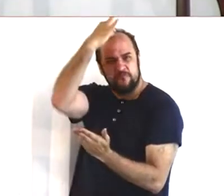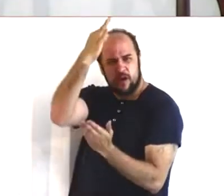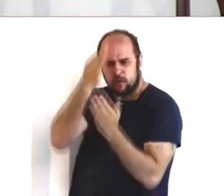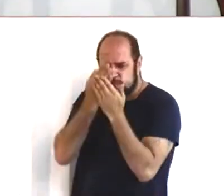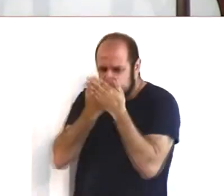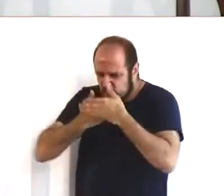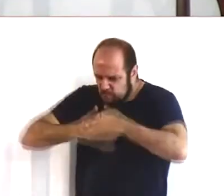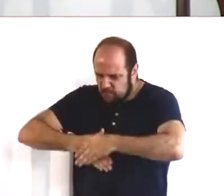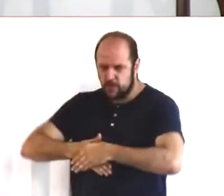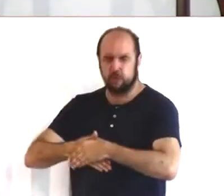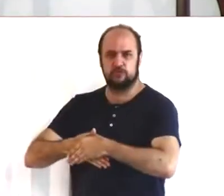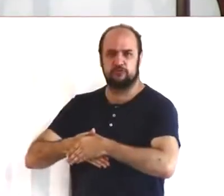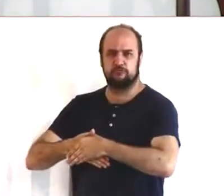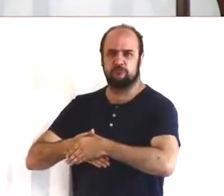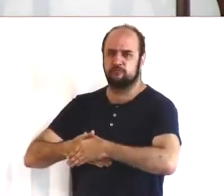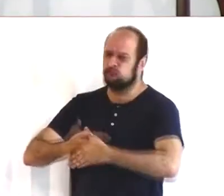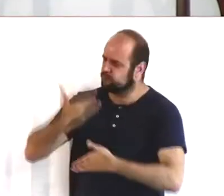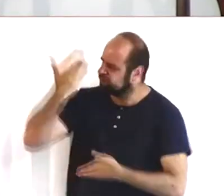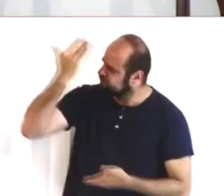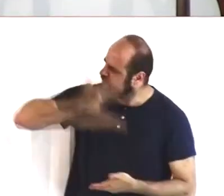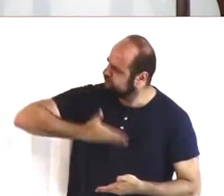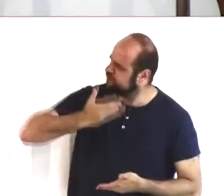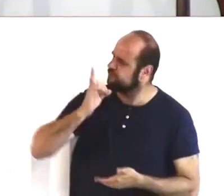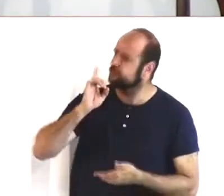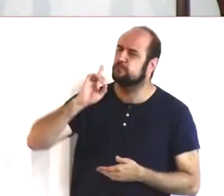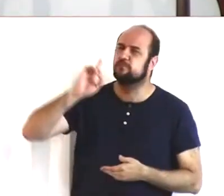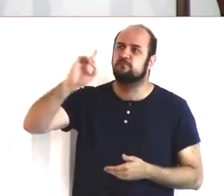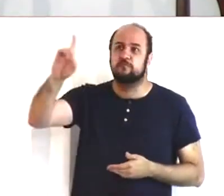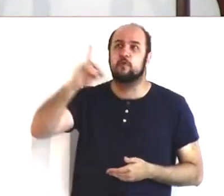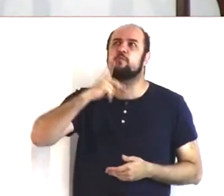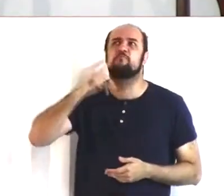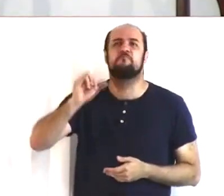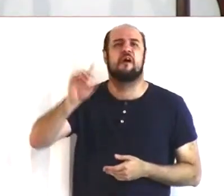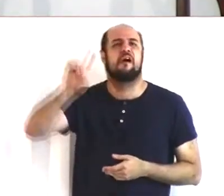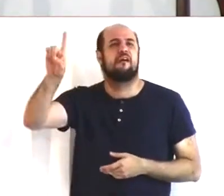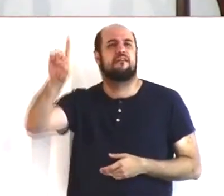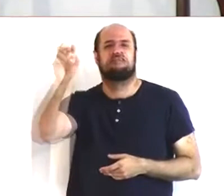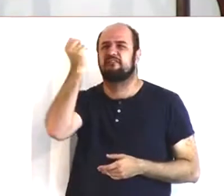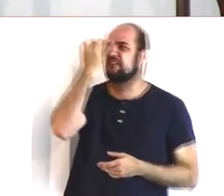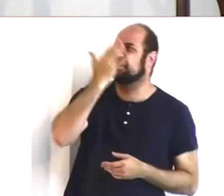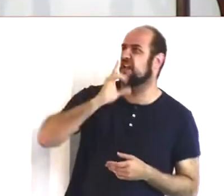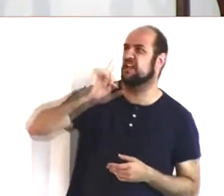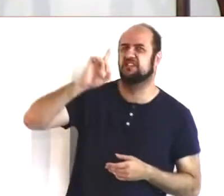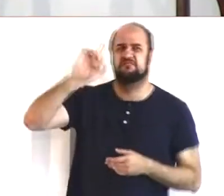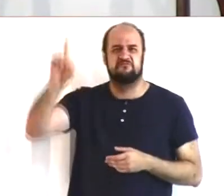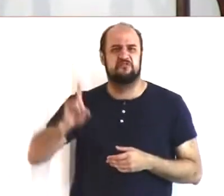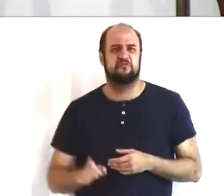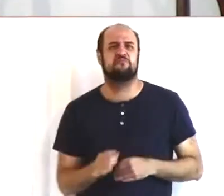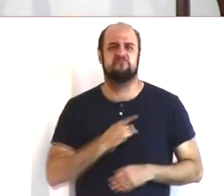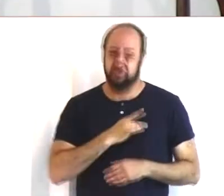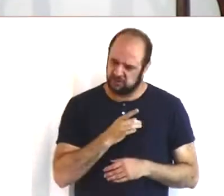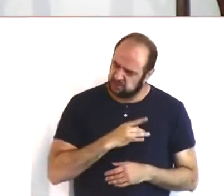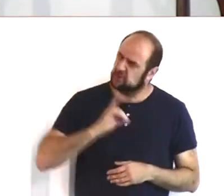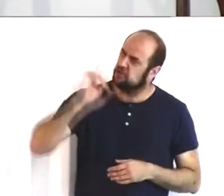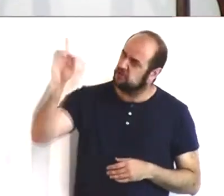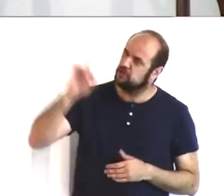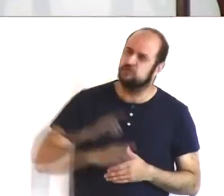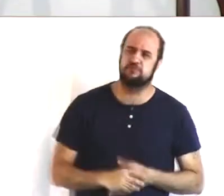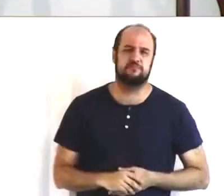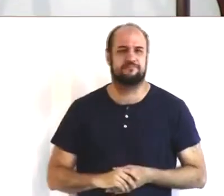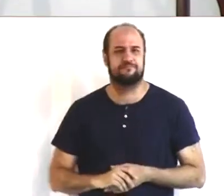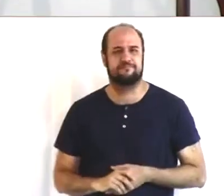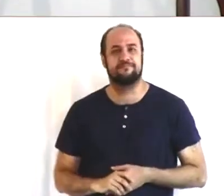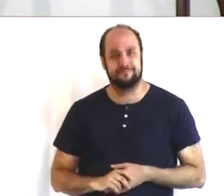humildade diante de um Deus que é Pai, que é cheio de graça e de misericórdia. Essa é a